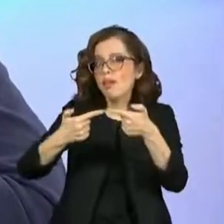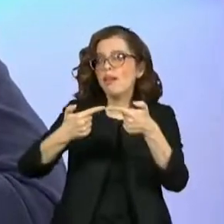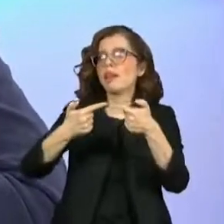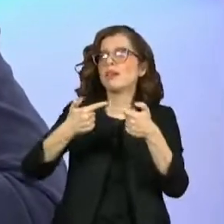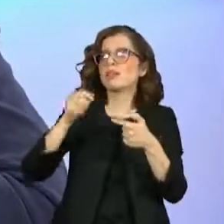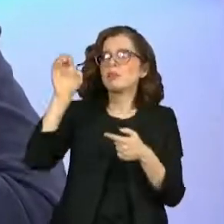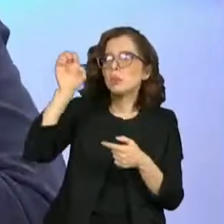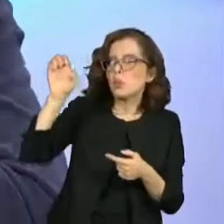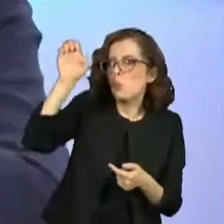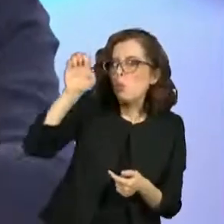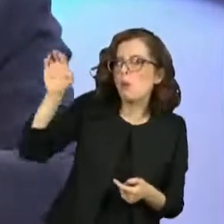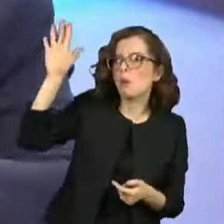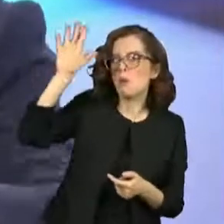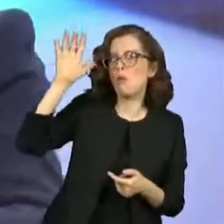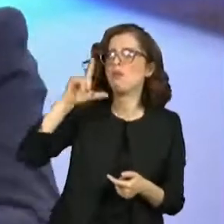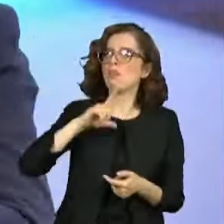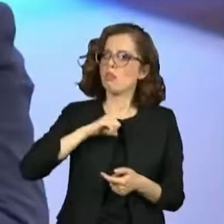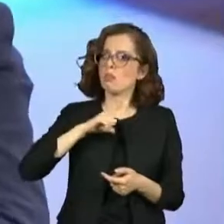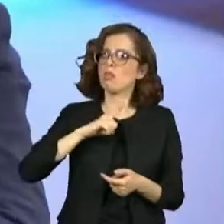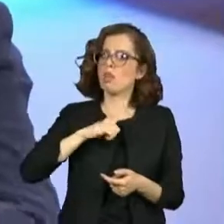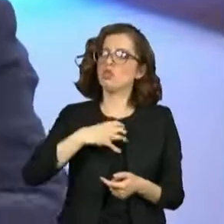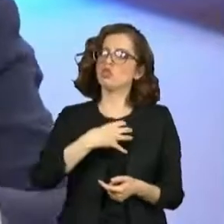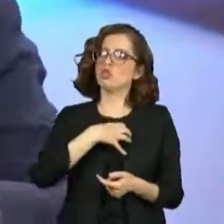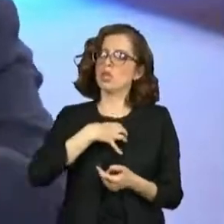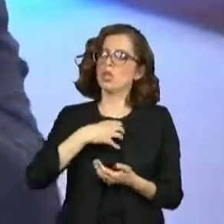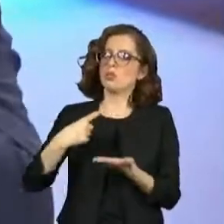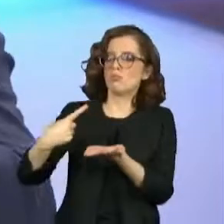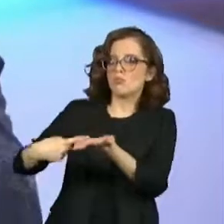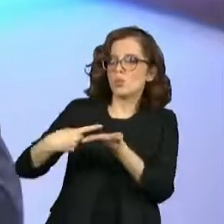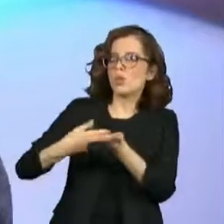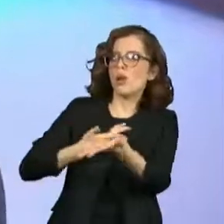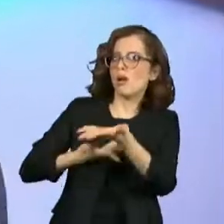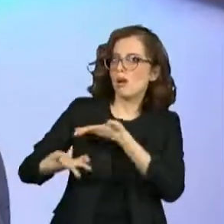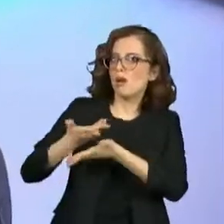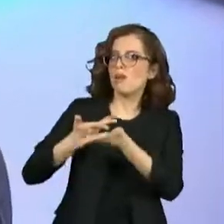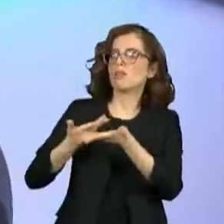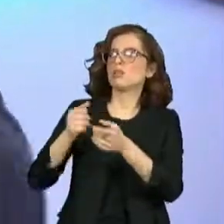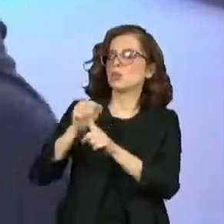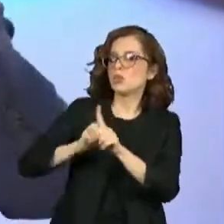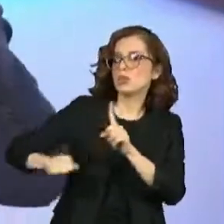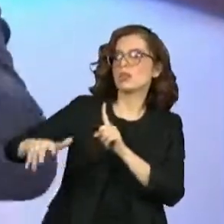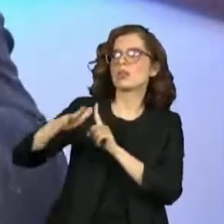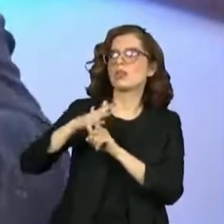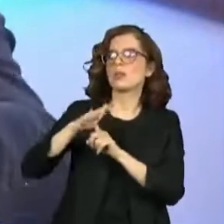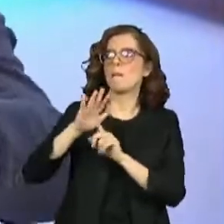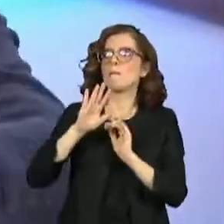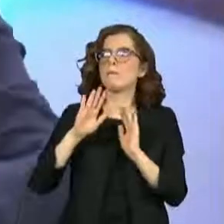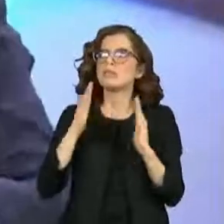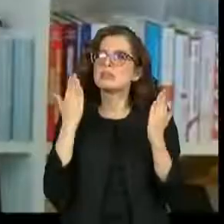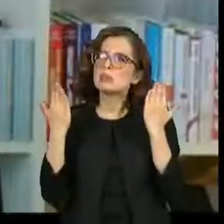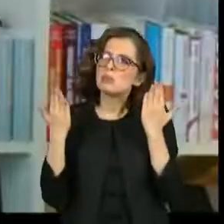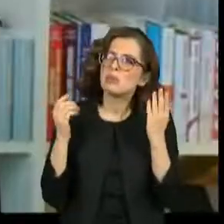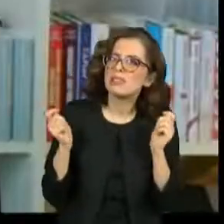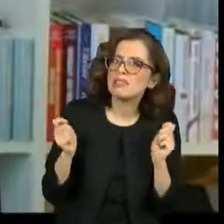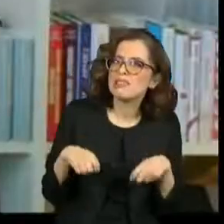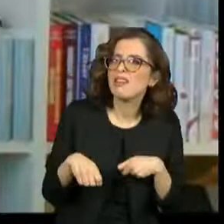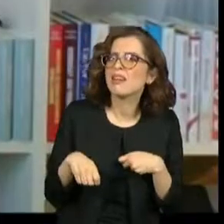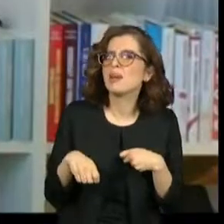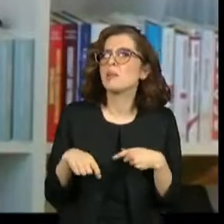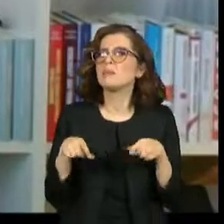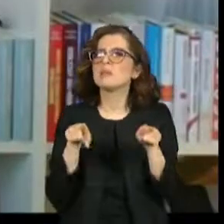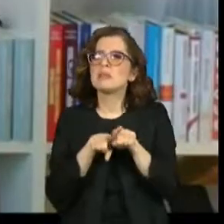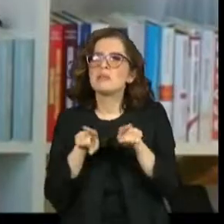a comparação que a senhora fez lá foi, você de certa forma fundou o Estado de Bem-Estar Social, que era uma coisa gigantesca, as pessoas se